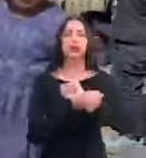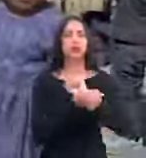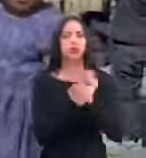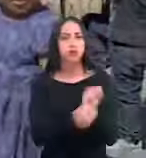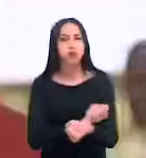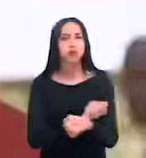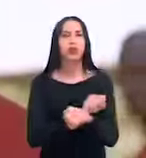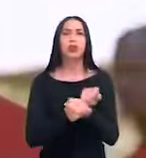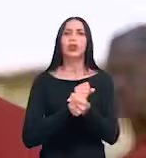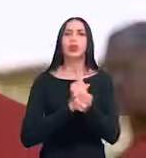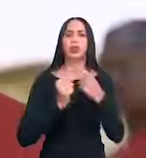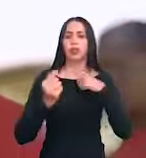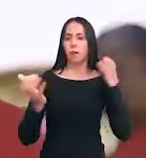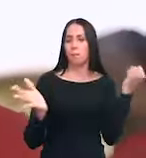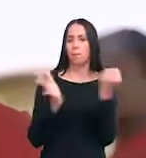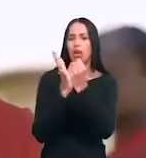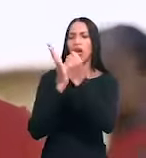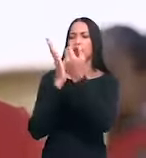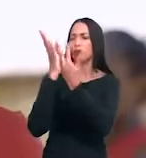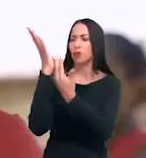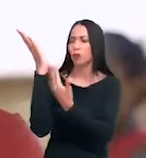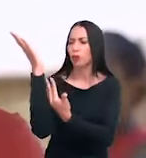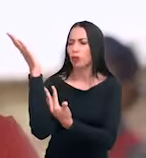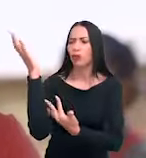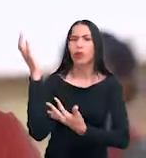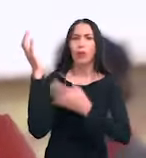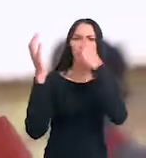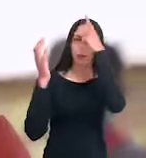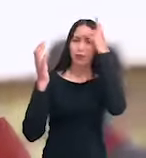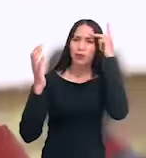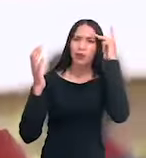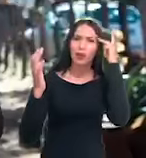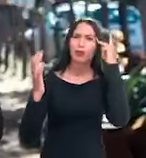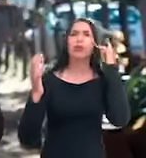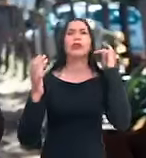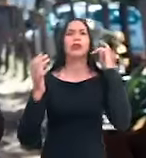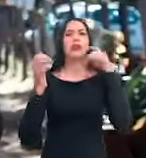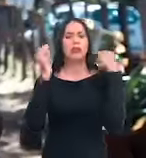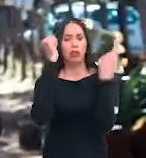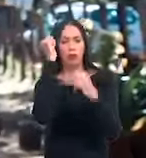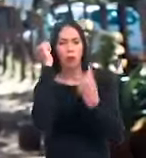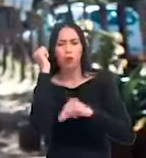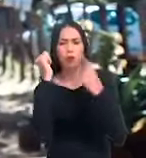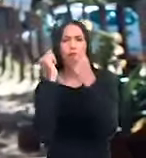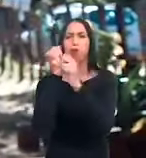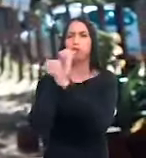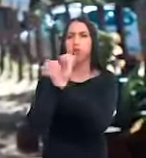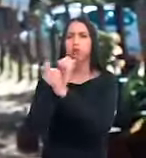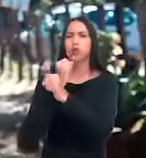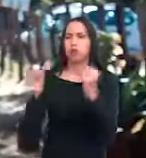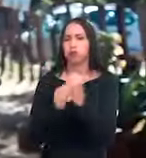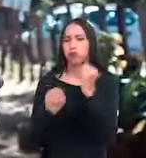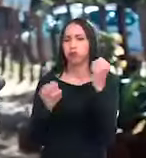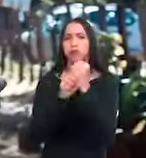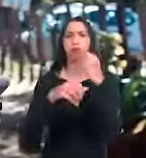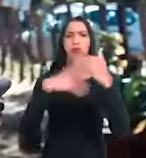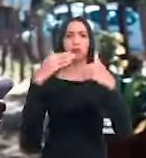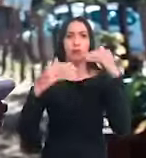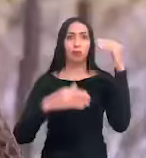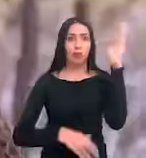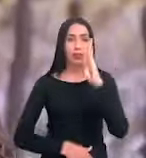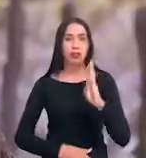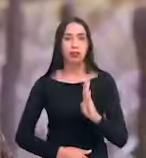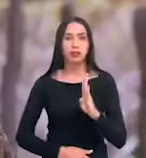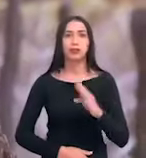quilombolas que carregam o sangue de pessoas que foram escravizadas para construir esse país chamado